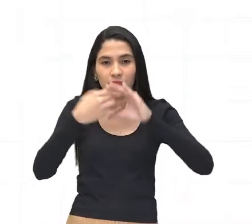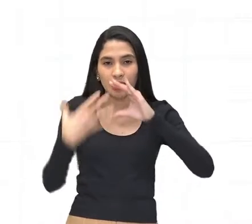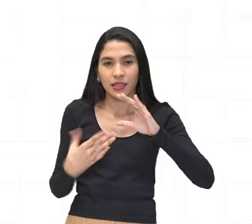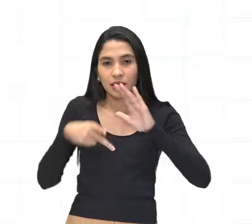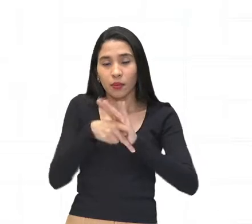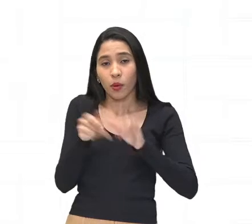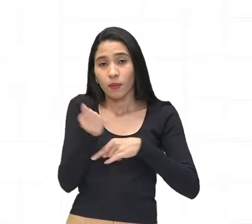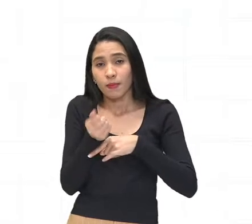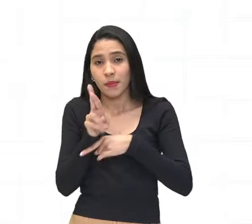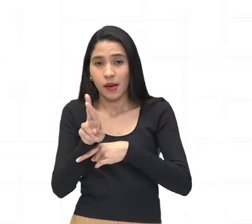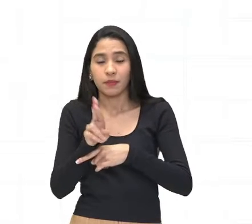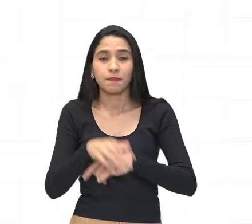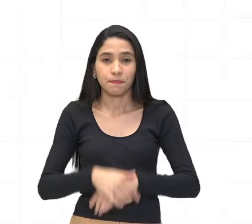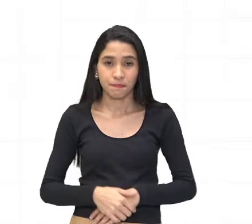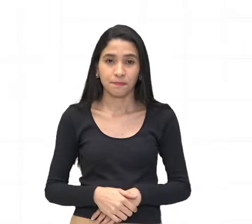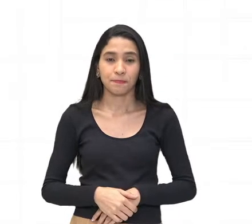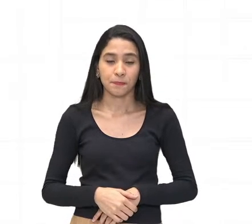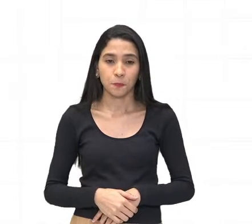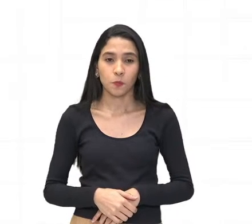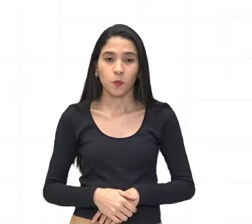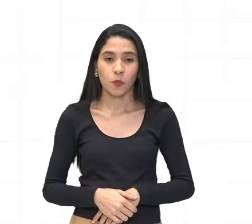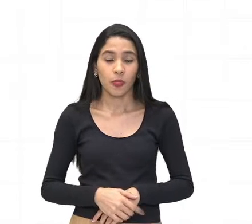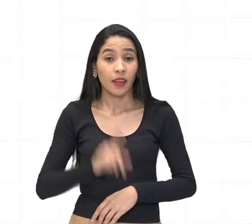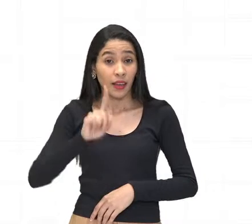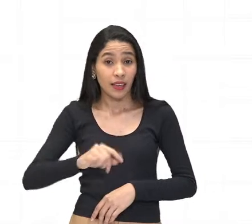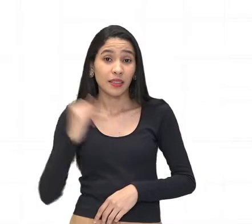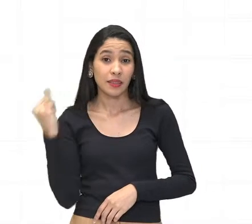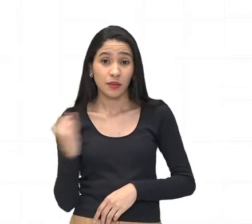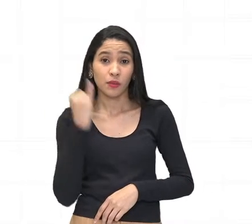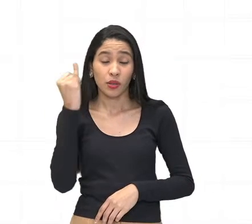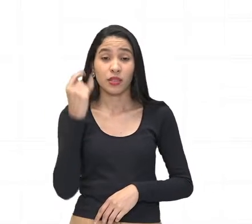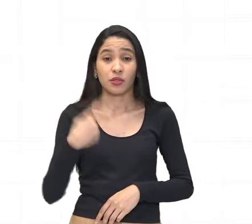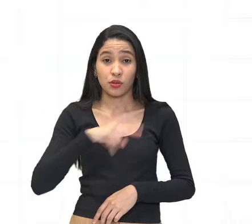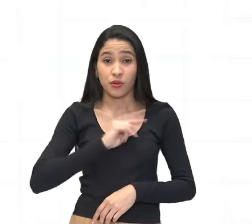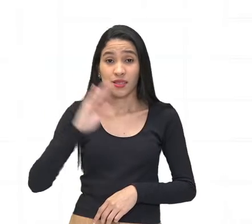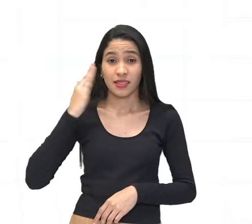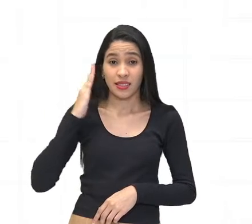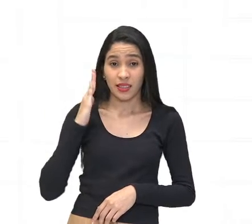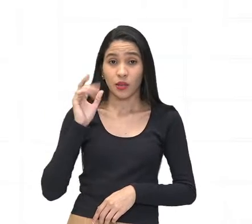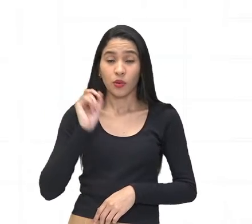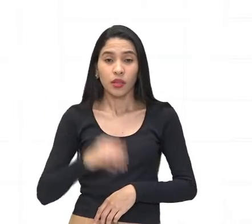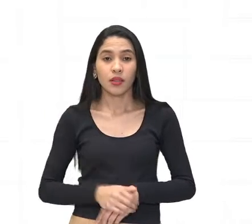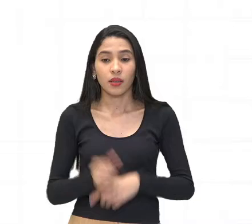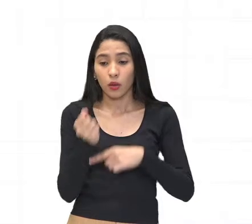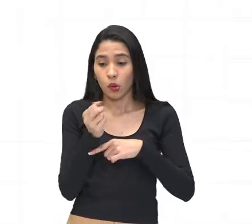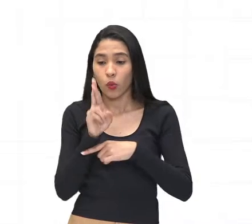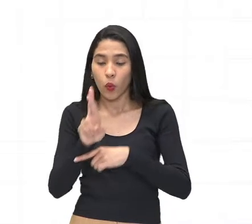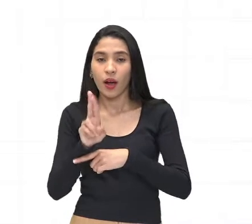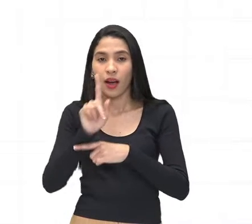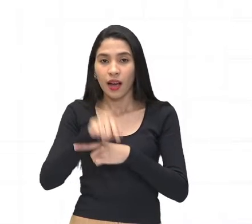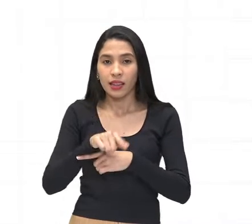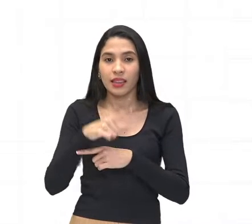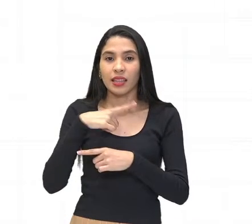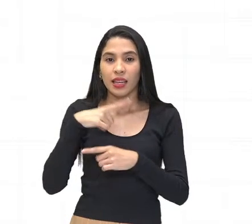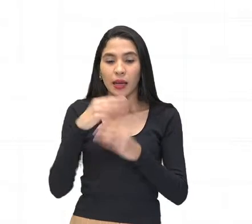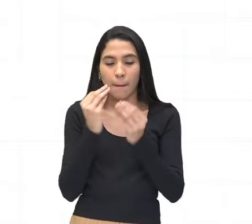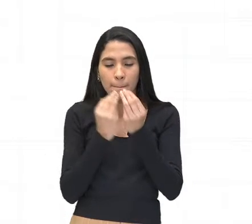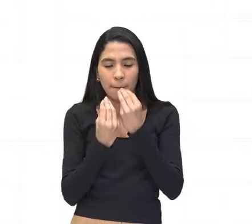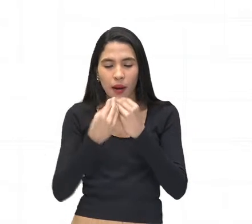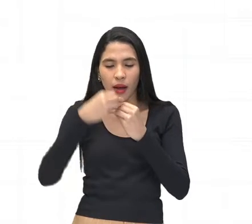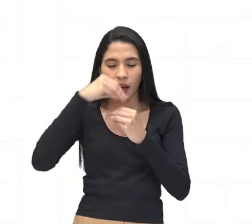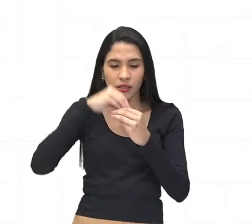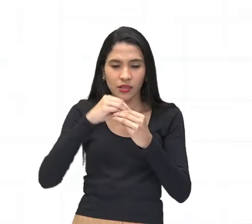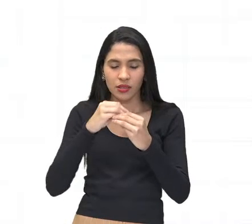do ar, né? E aí é importante a gente entender que o ar ele é formado por partículas que a gente